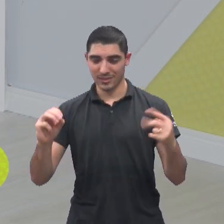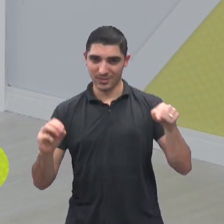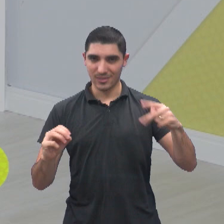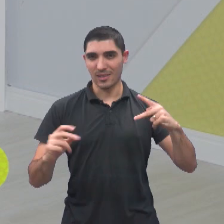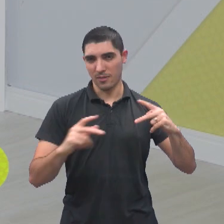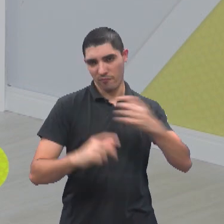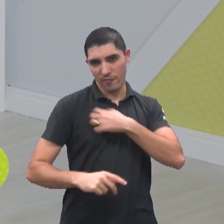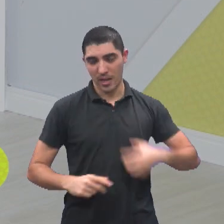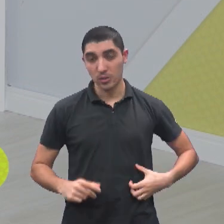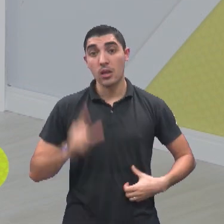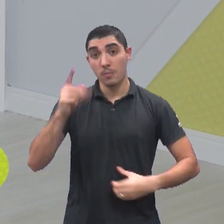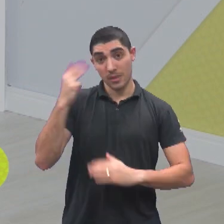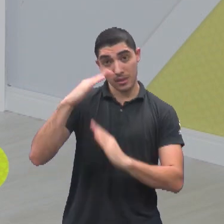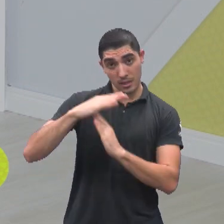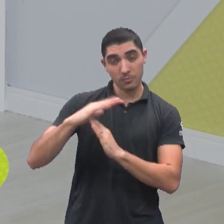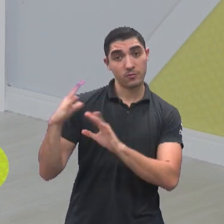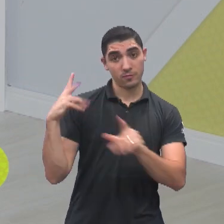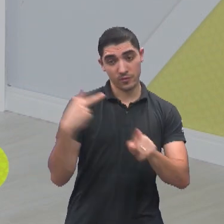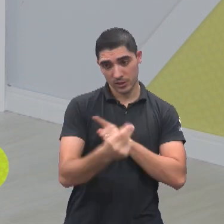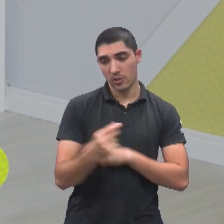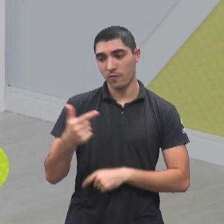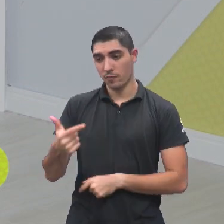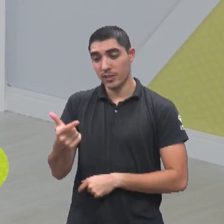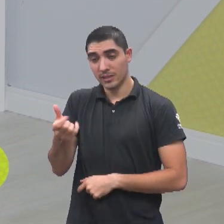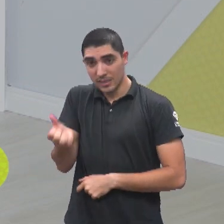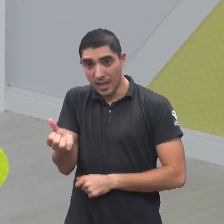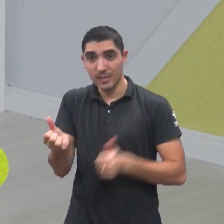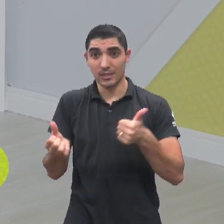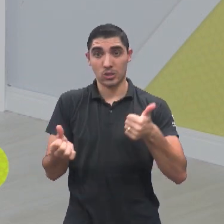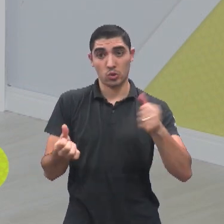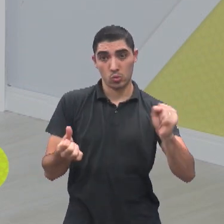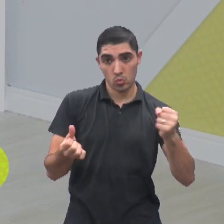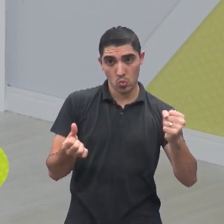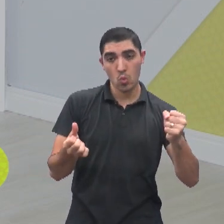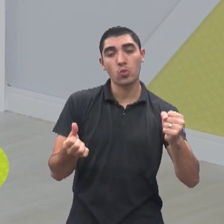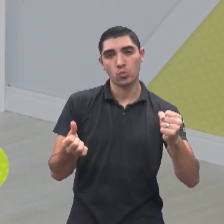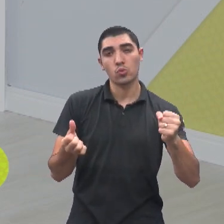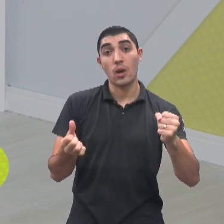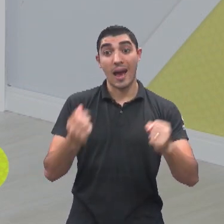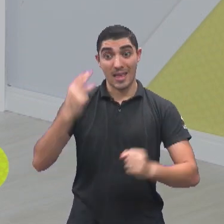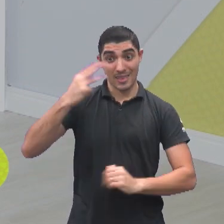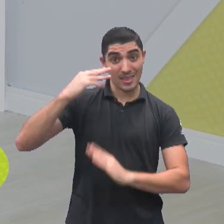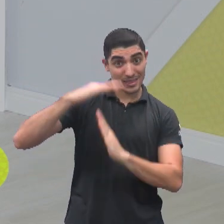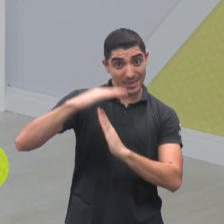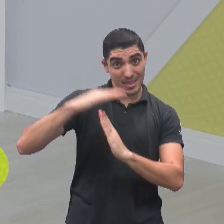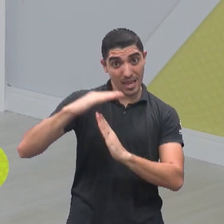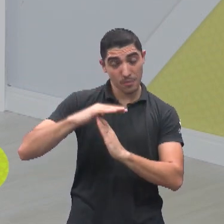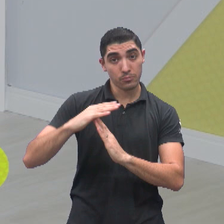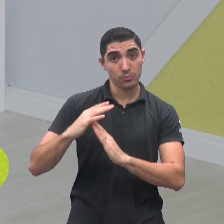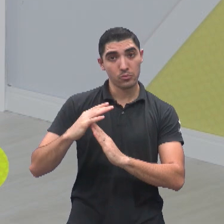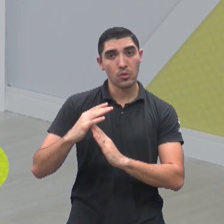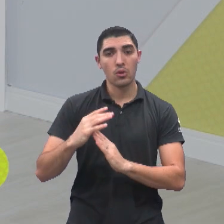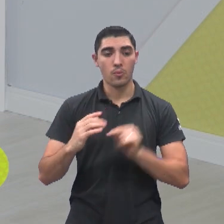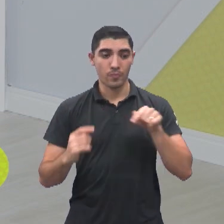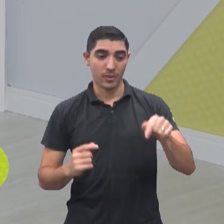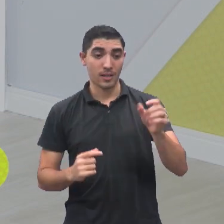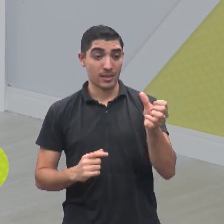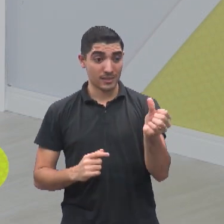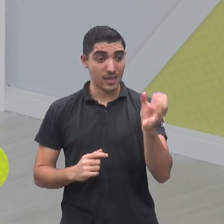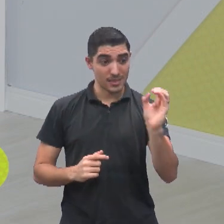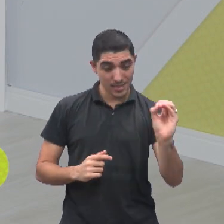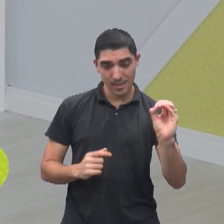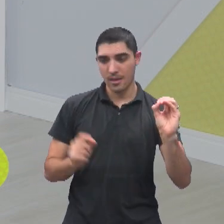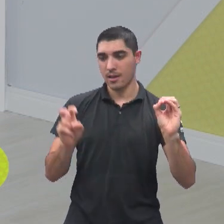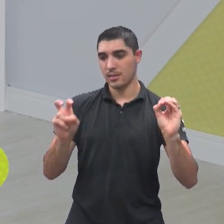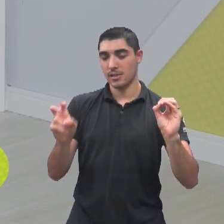uma respirada, venceu por 26-18, levou o jogo para os últimos 10 minutos, perdendo por 4,